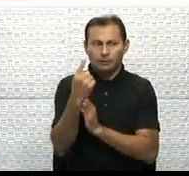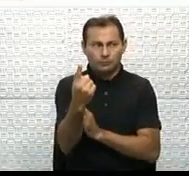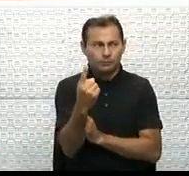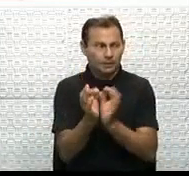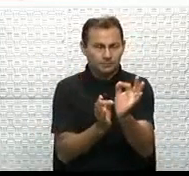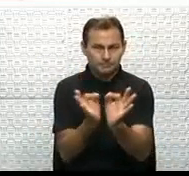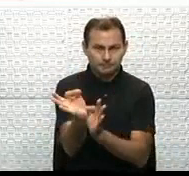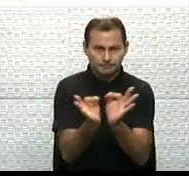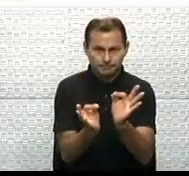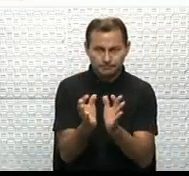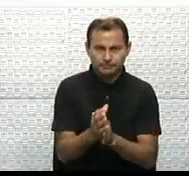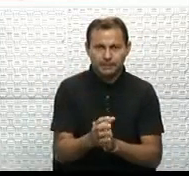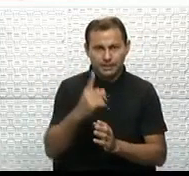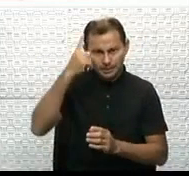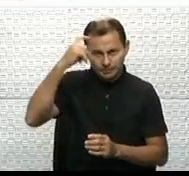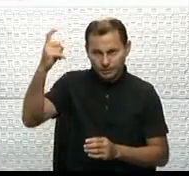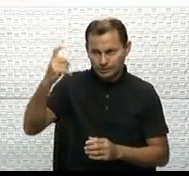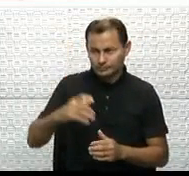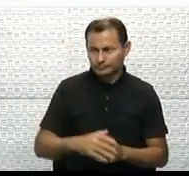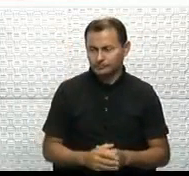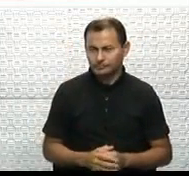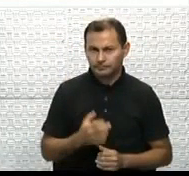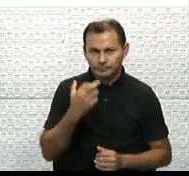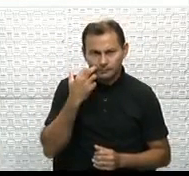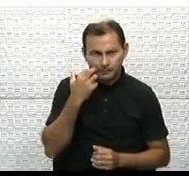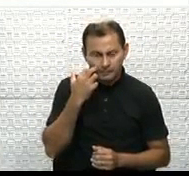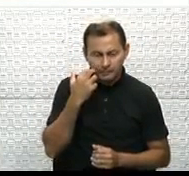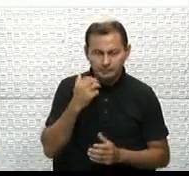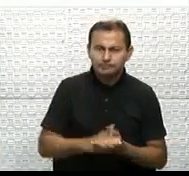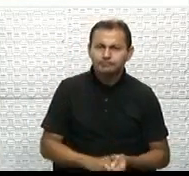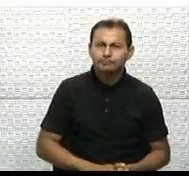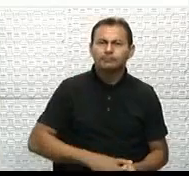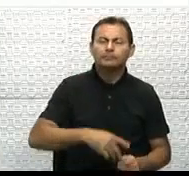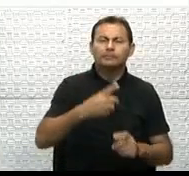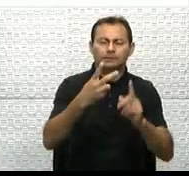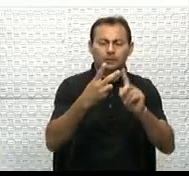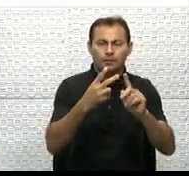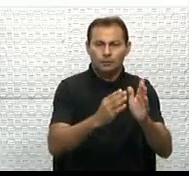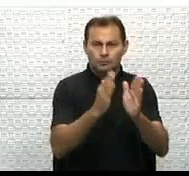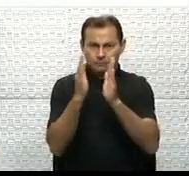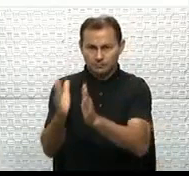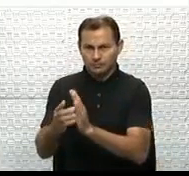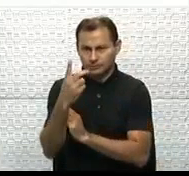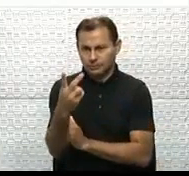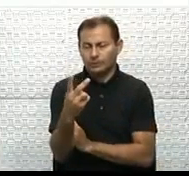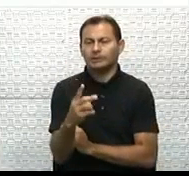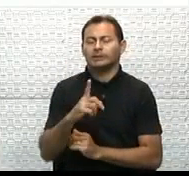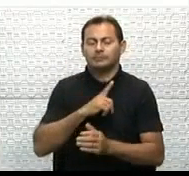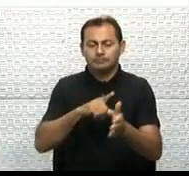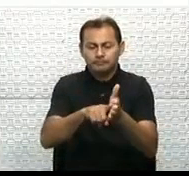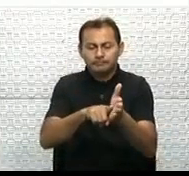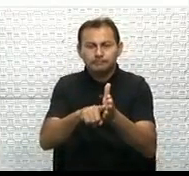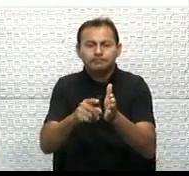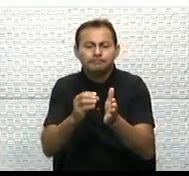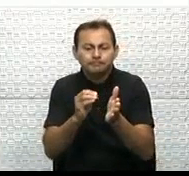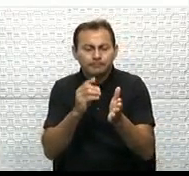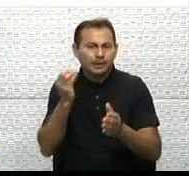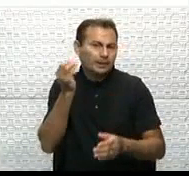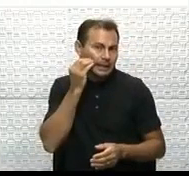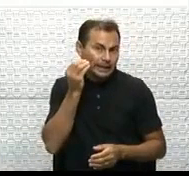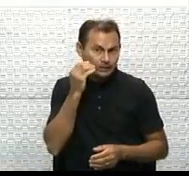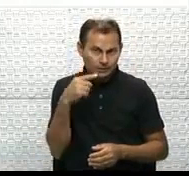é a elaboração das hipóteses. O passo 2 consiste em determinar estatística de teste.